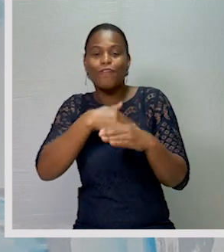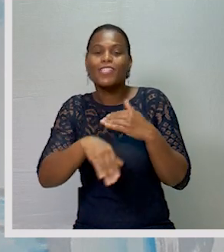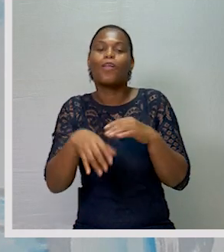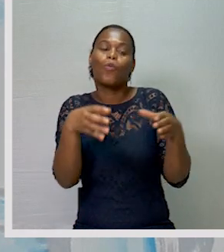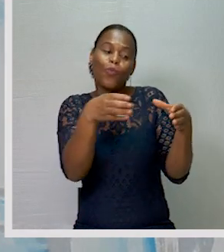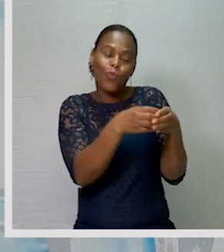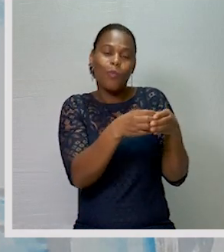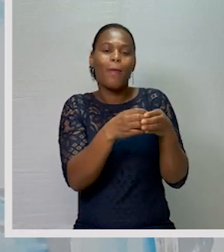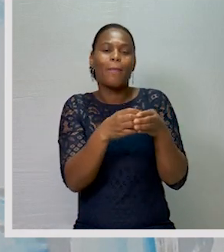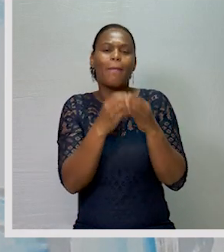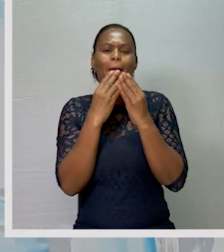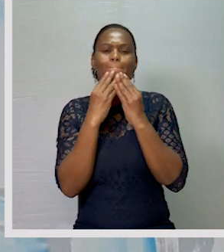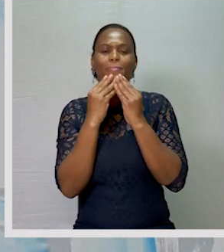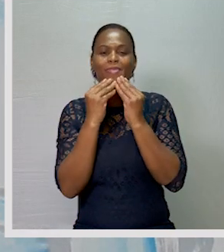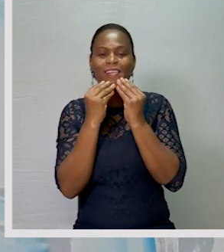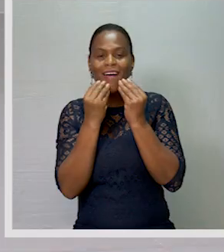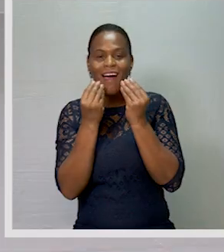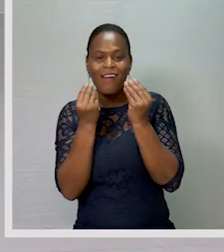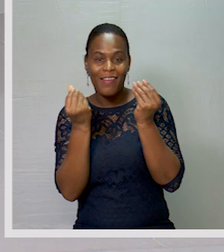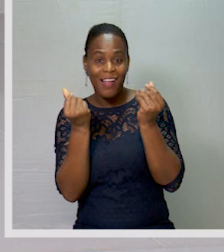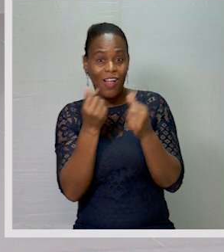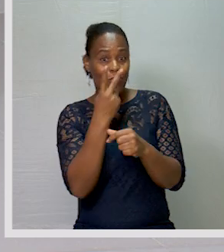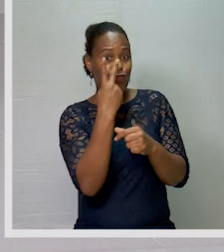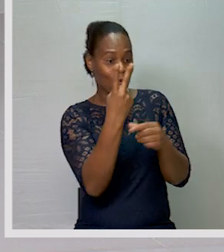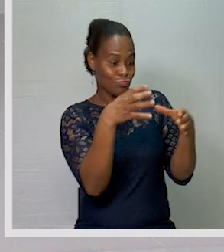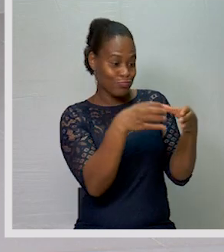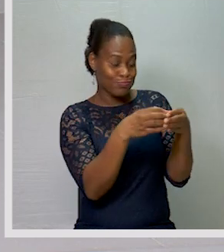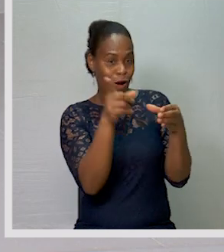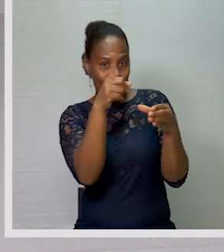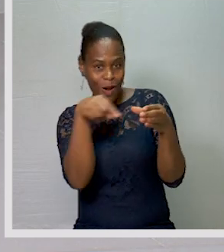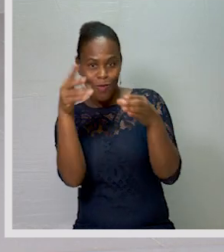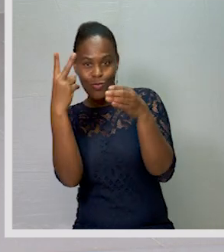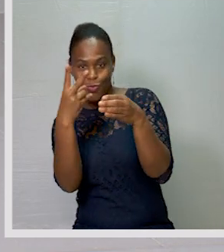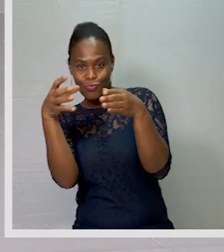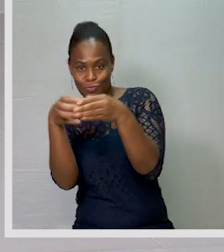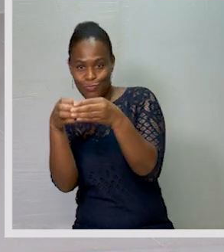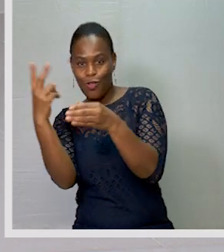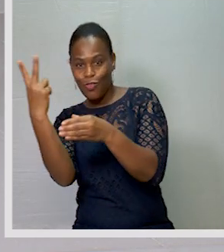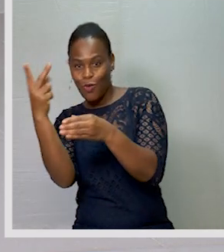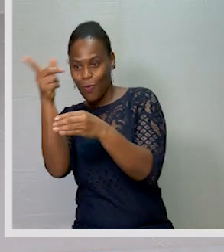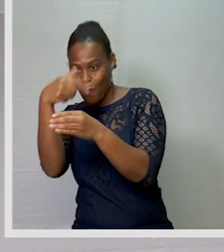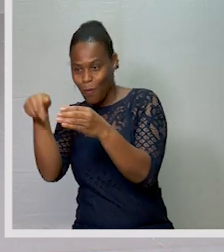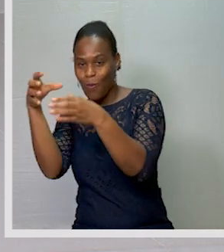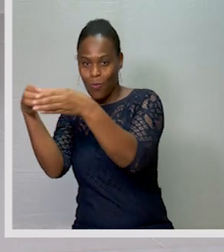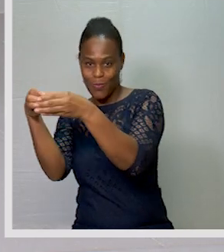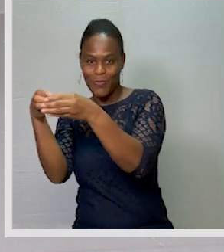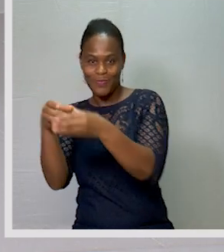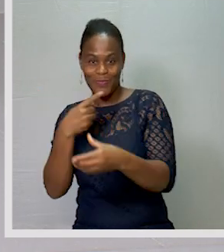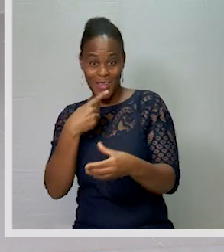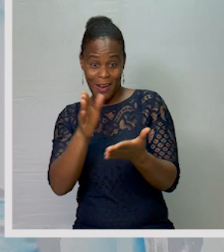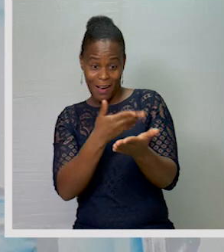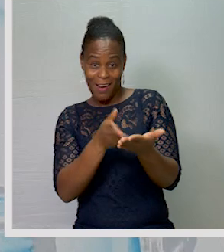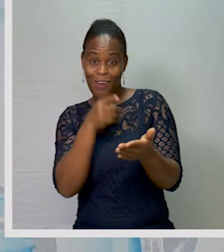o agrupamento de 2 mangas. E no vosso caderno, vocês vão agrupar as bolinhas 2 a